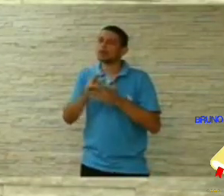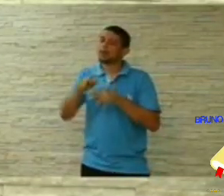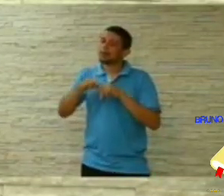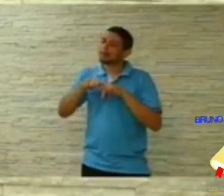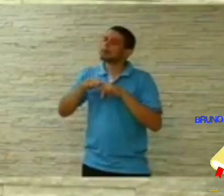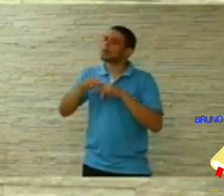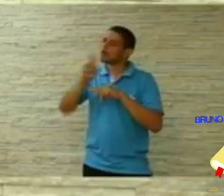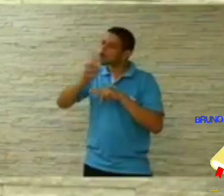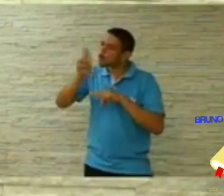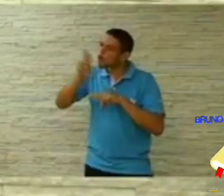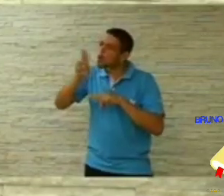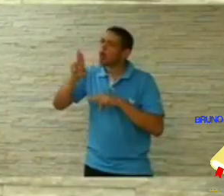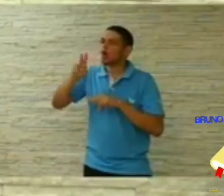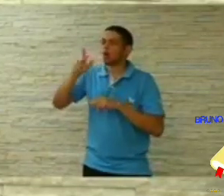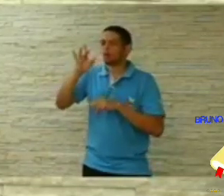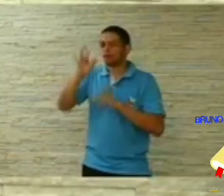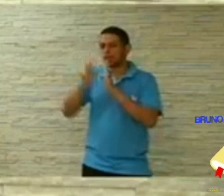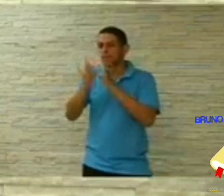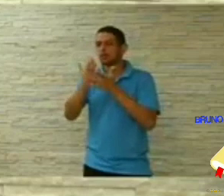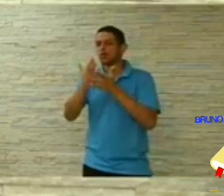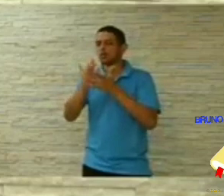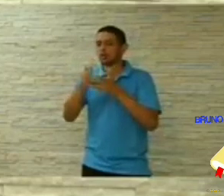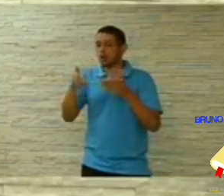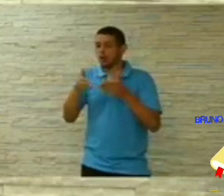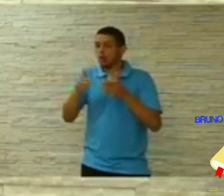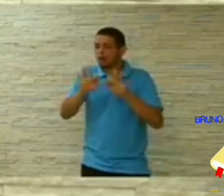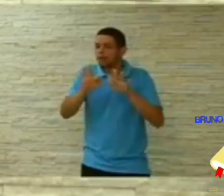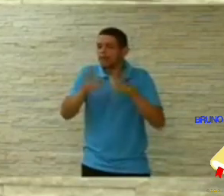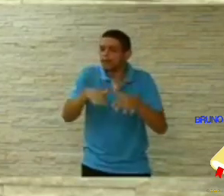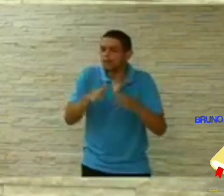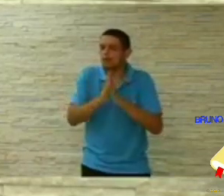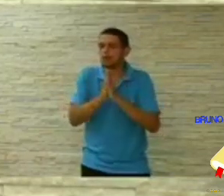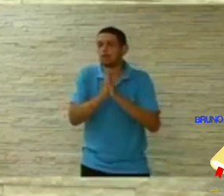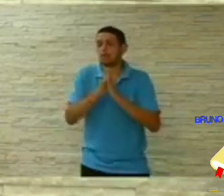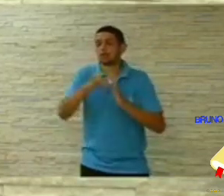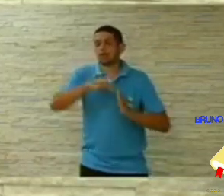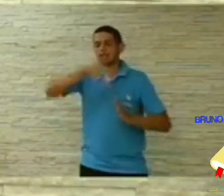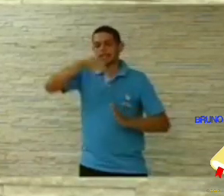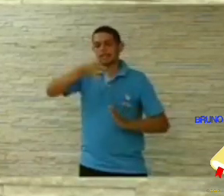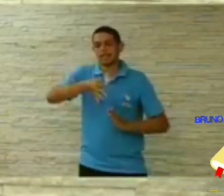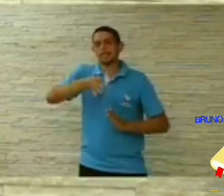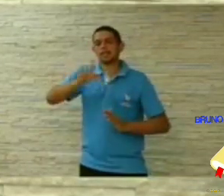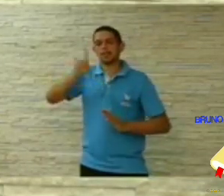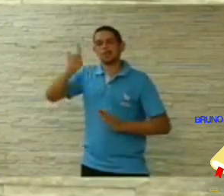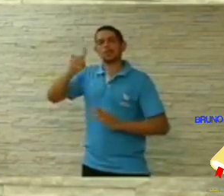oração, na certeza que o Senhor pode atendê-la